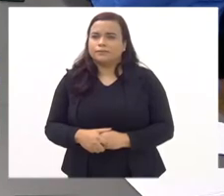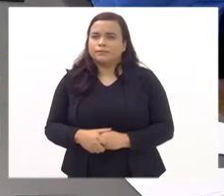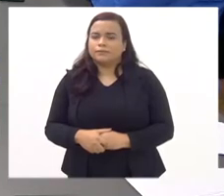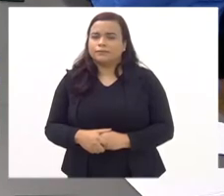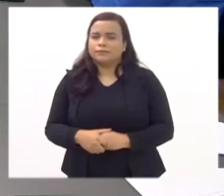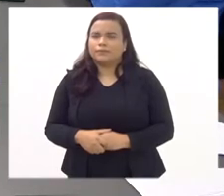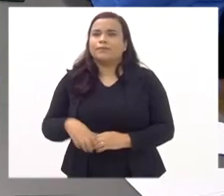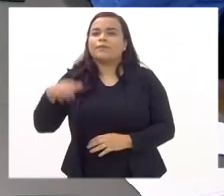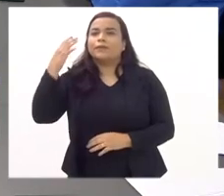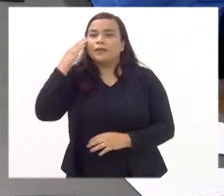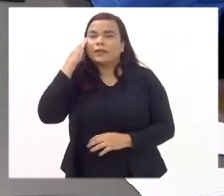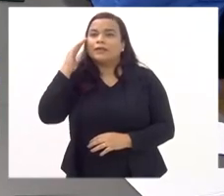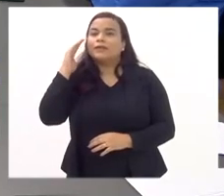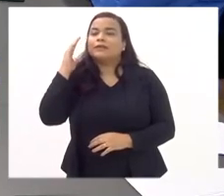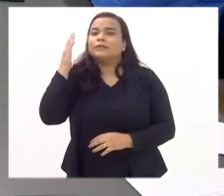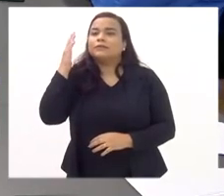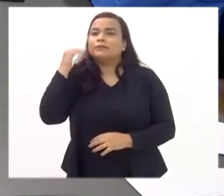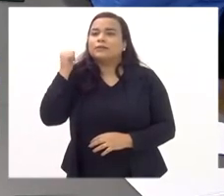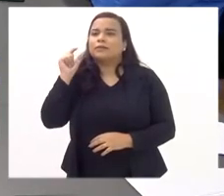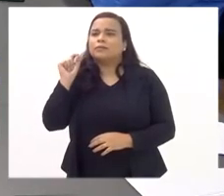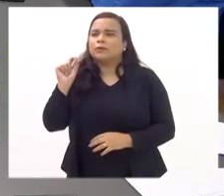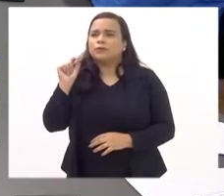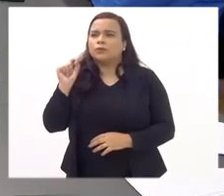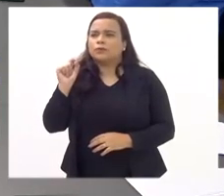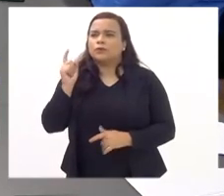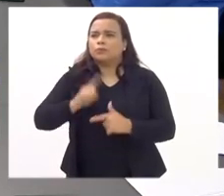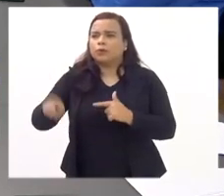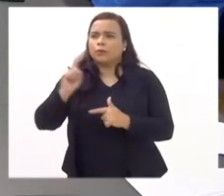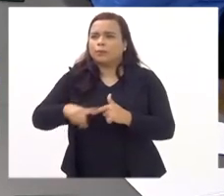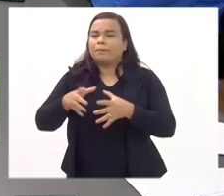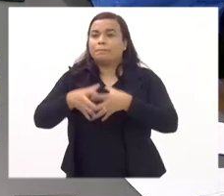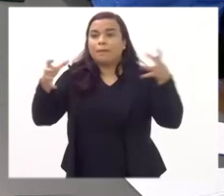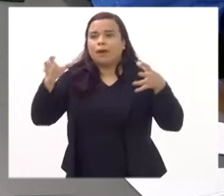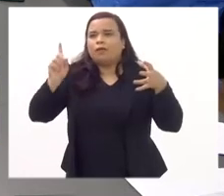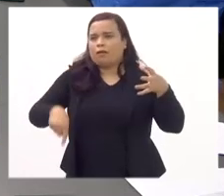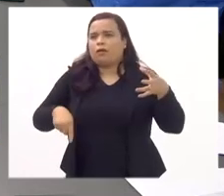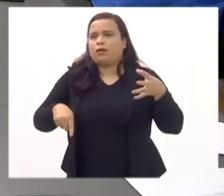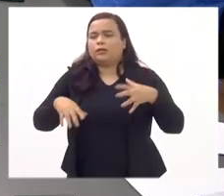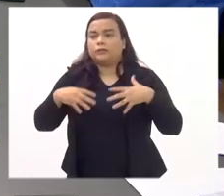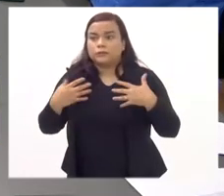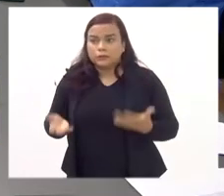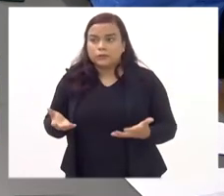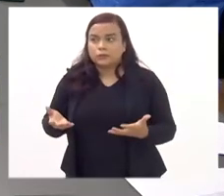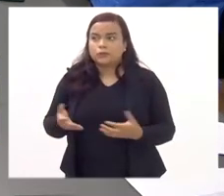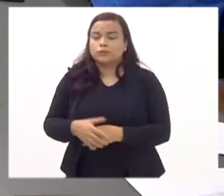entender que isso que, né, dá origem de um problema que acaba sendo muito maior. Mas isso...